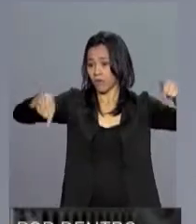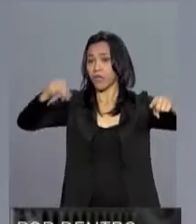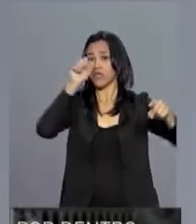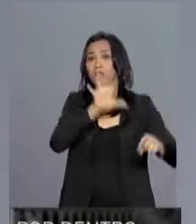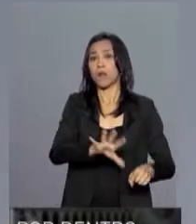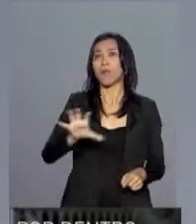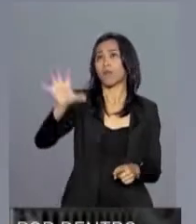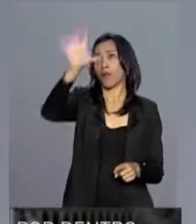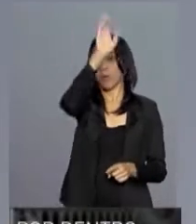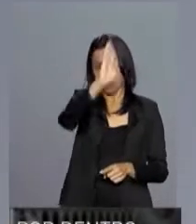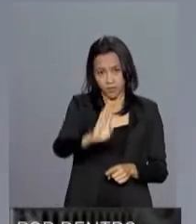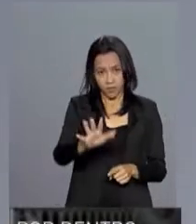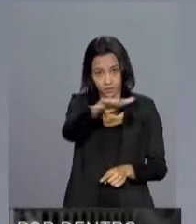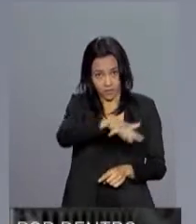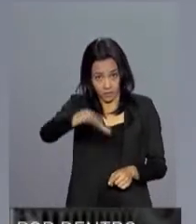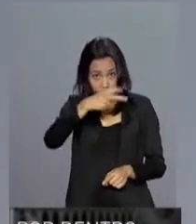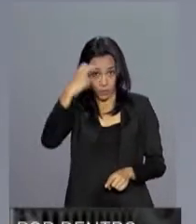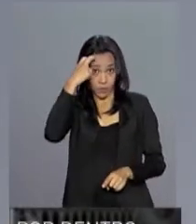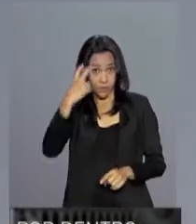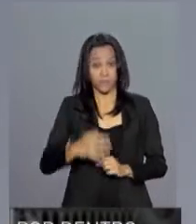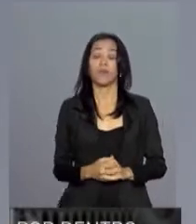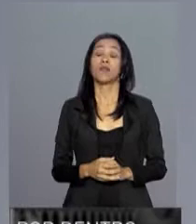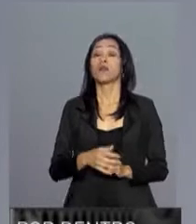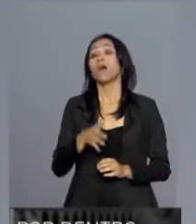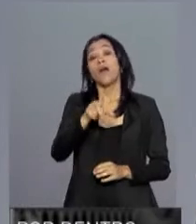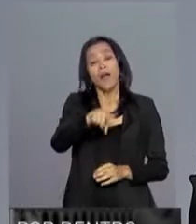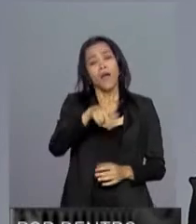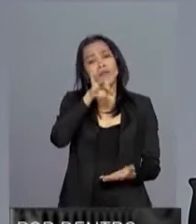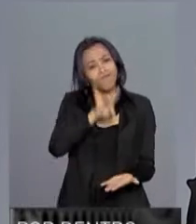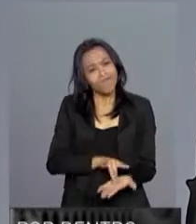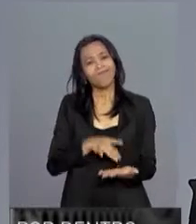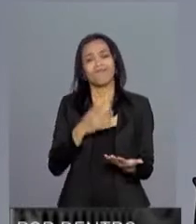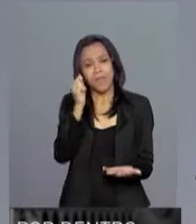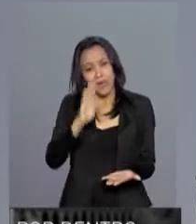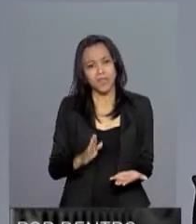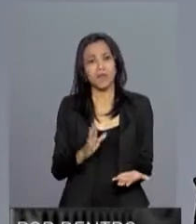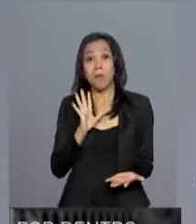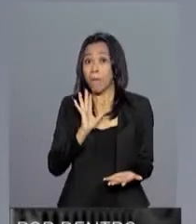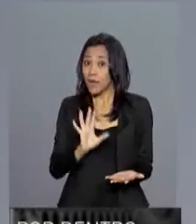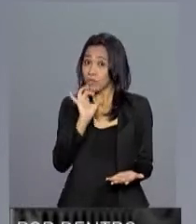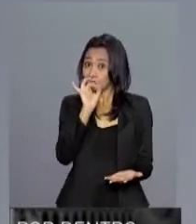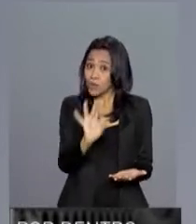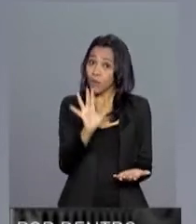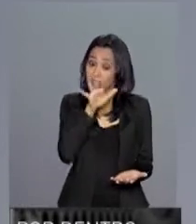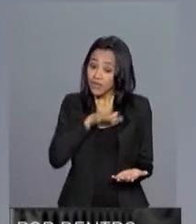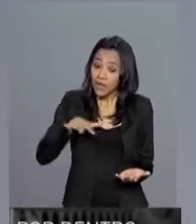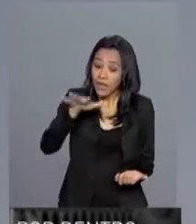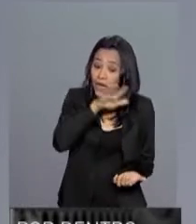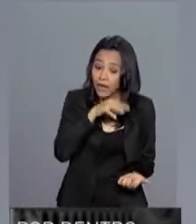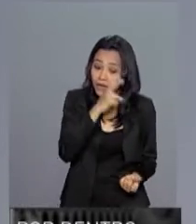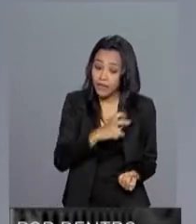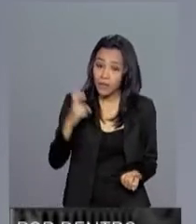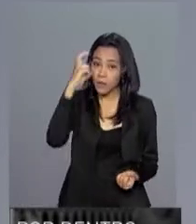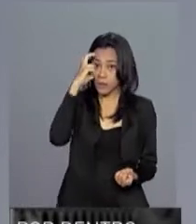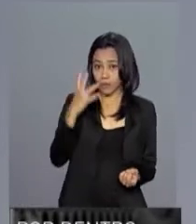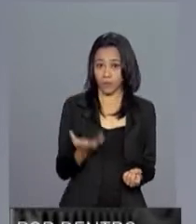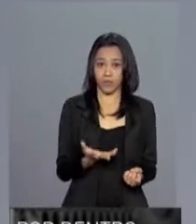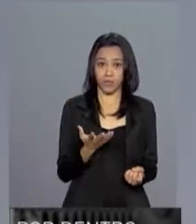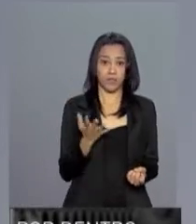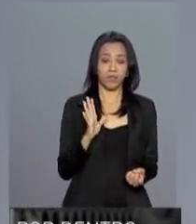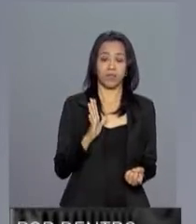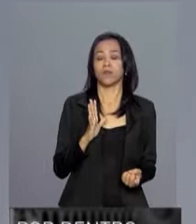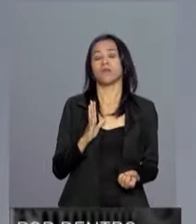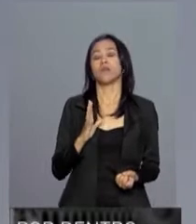essa é uma realidade que nós temos no brasil mas que não é exclusiva do campo da cultura e economia criativa na